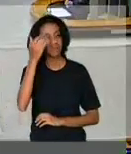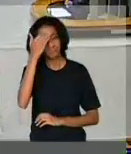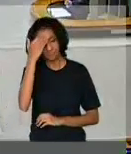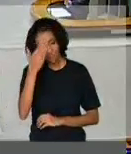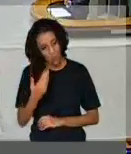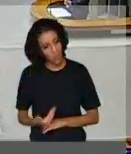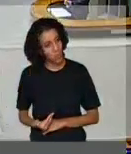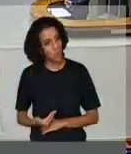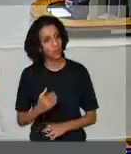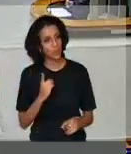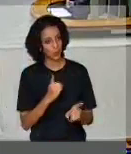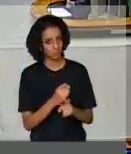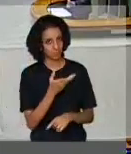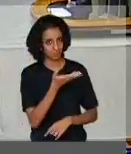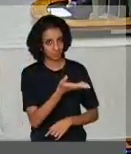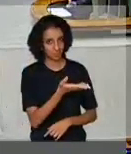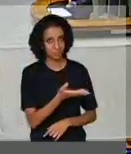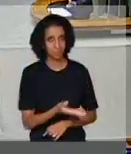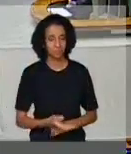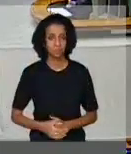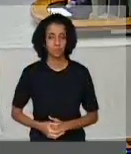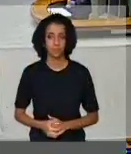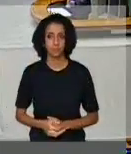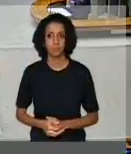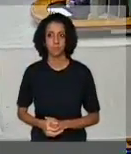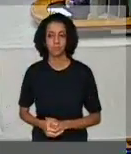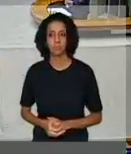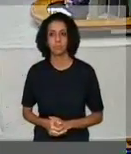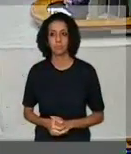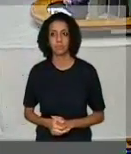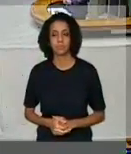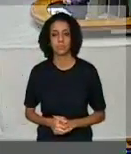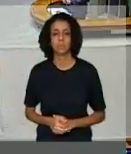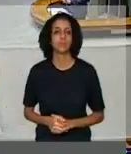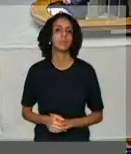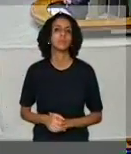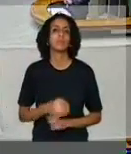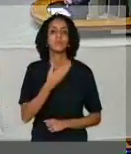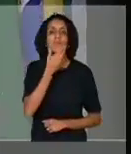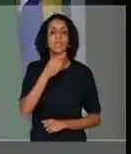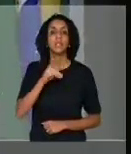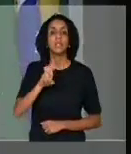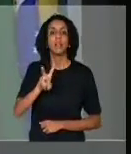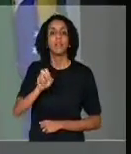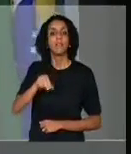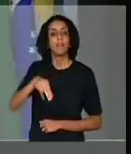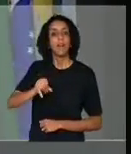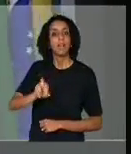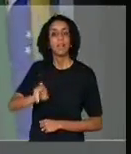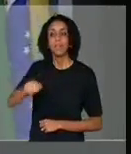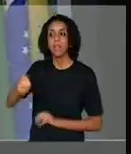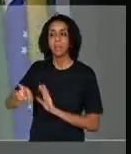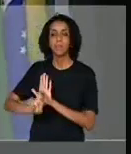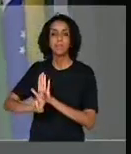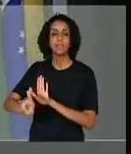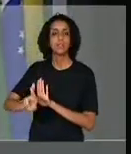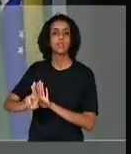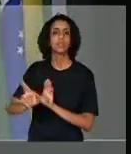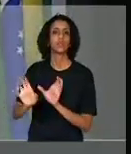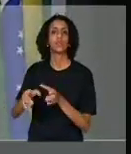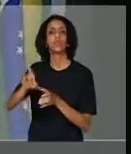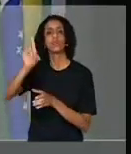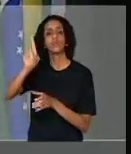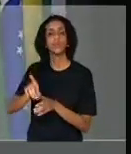sua presença, com esta presidência, meu caro Devanir Oliveira, representante da diretoria